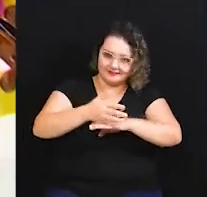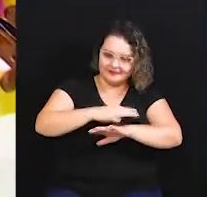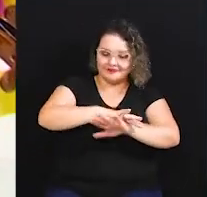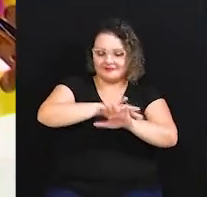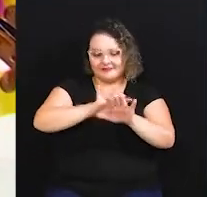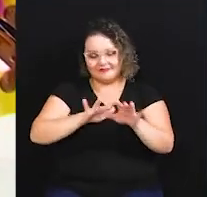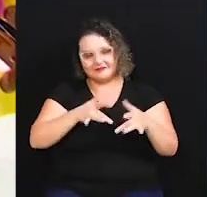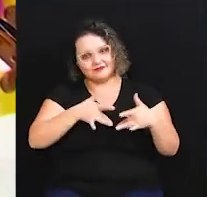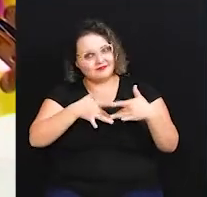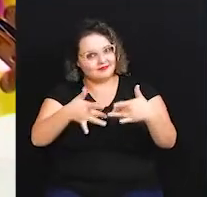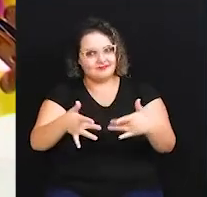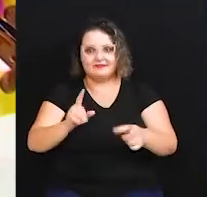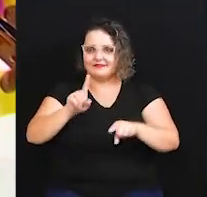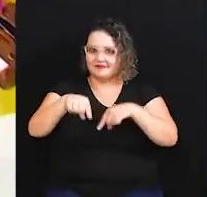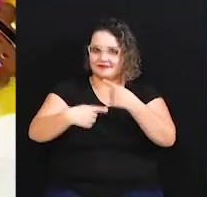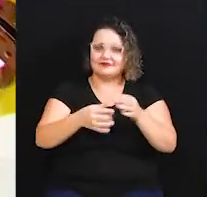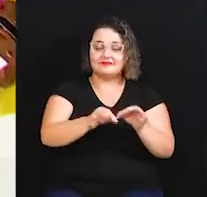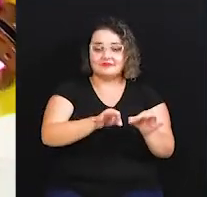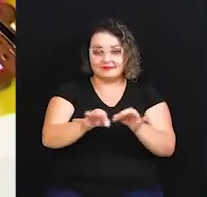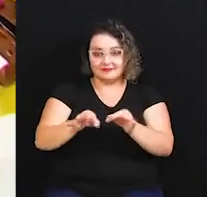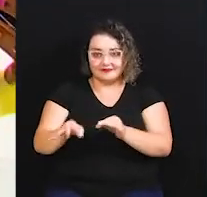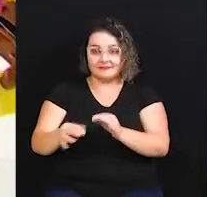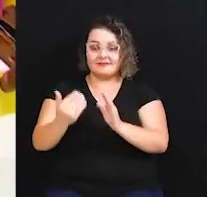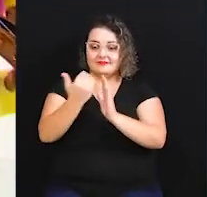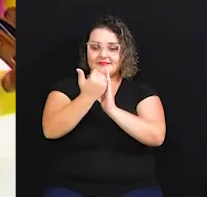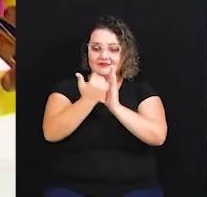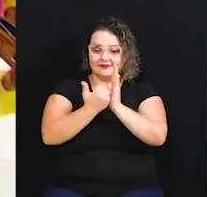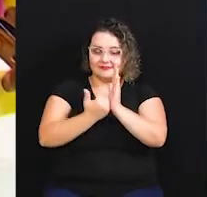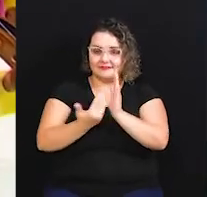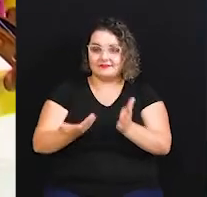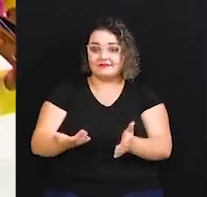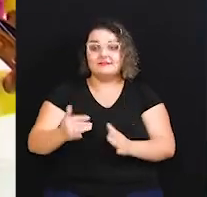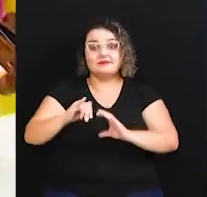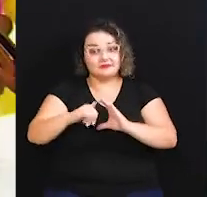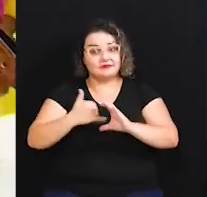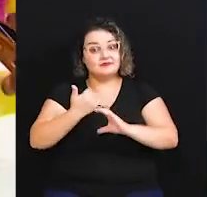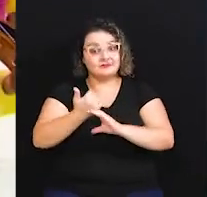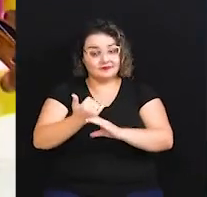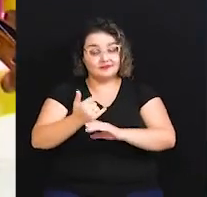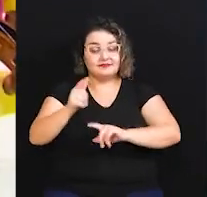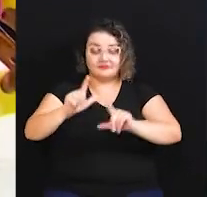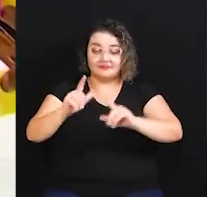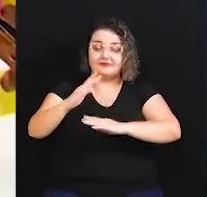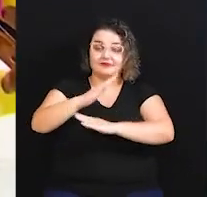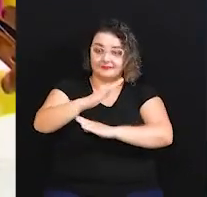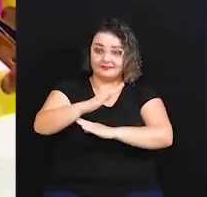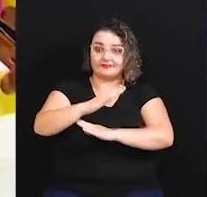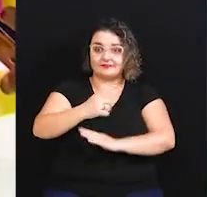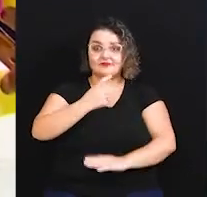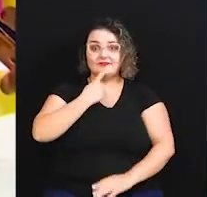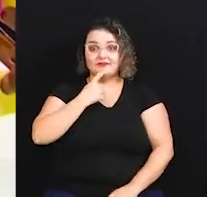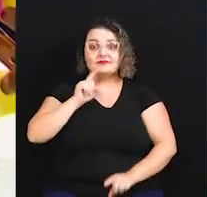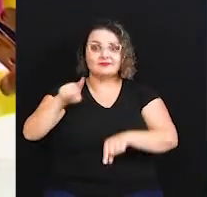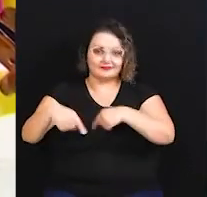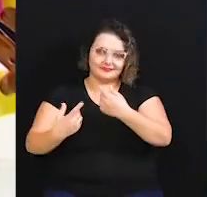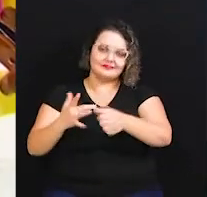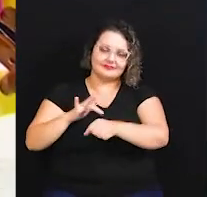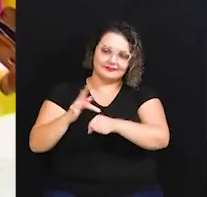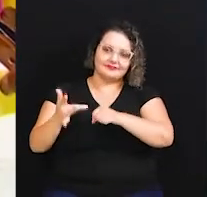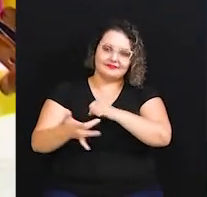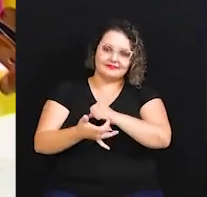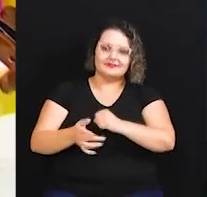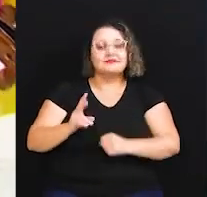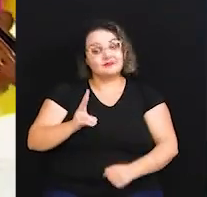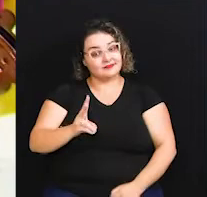os Mãos Solidárias e vários outros programas aqui da nossa grade no YouTube da TV Câmara Campinas, assim como nas outras